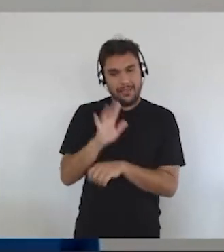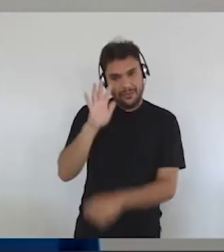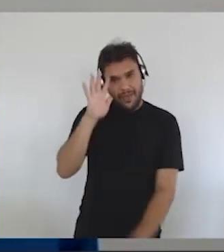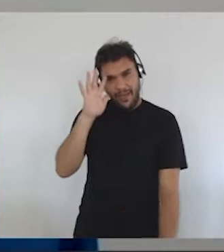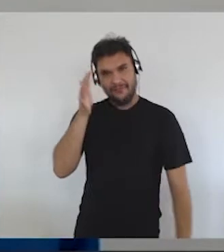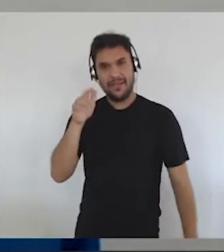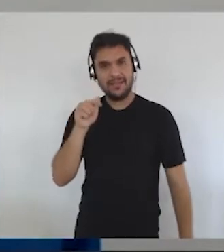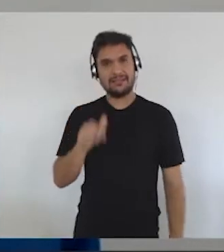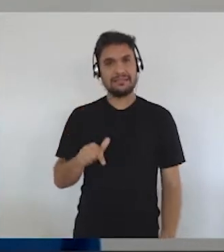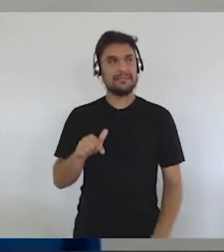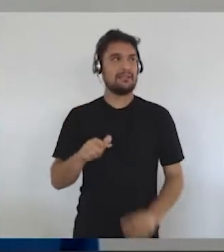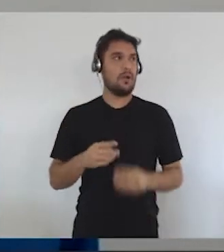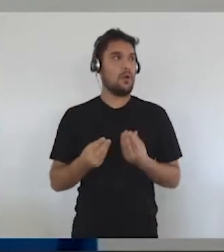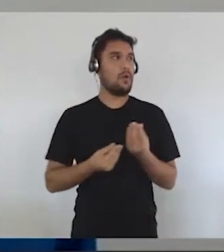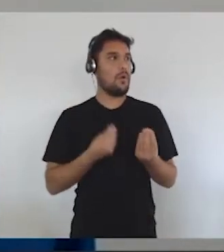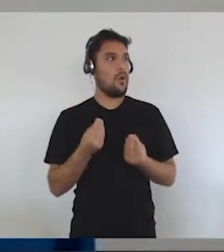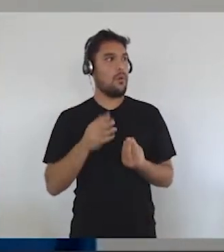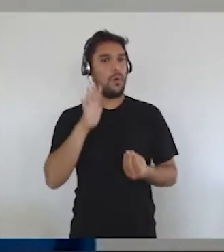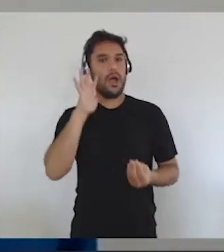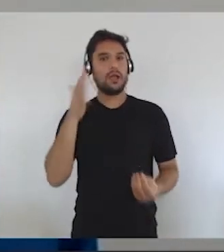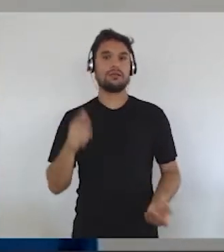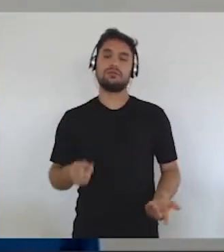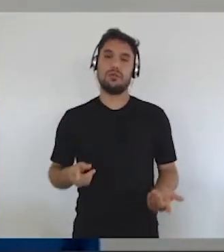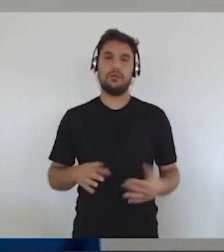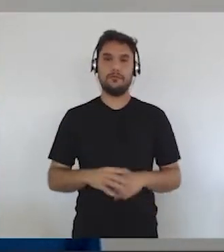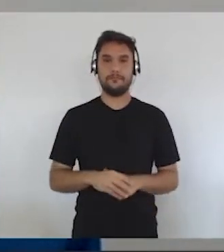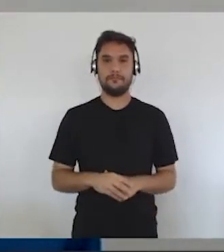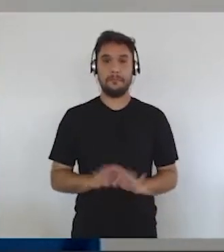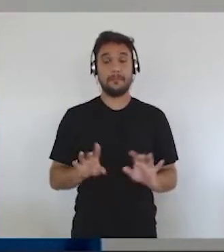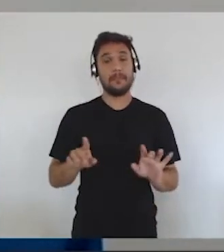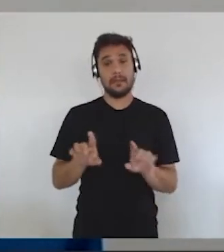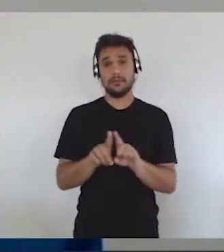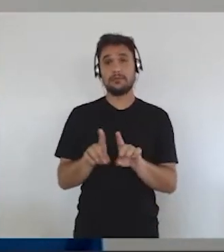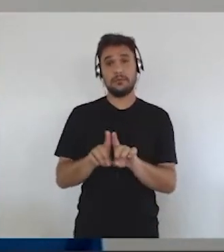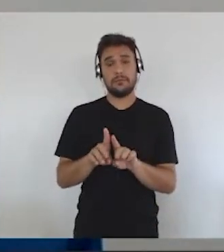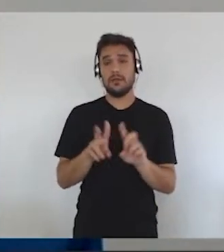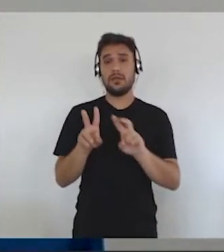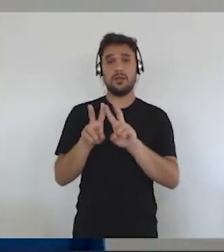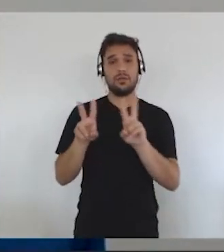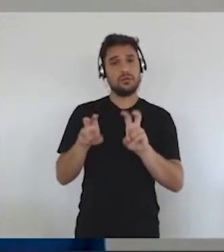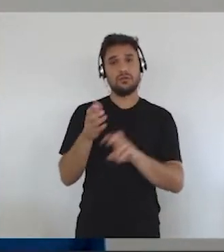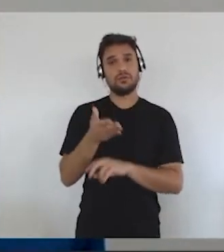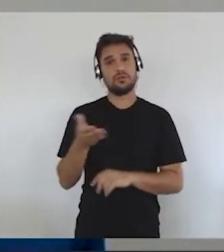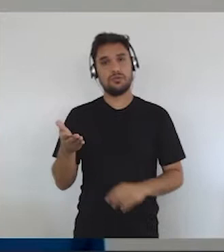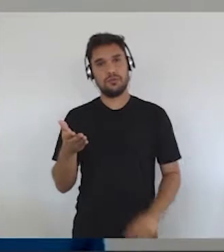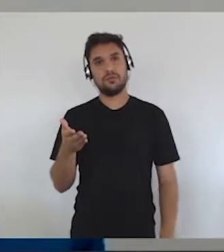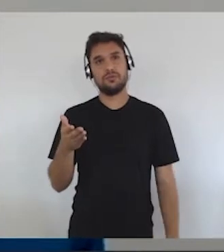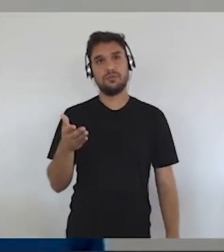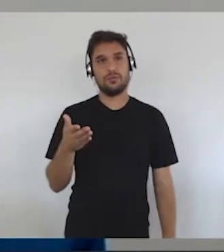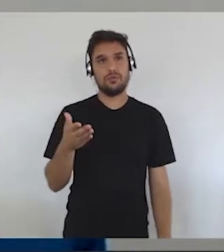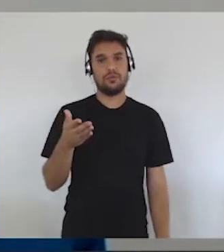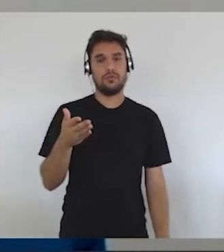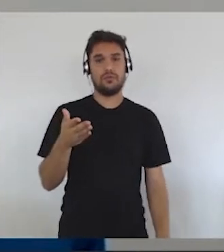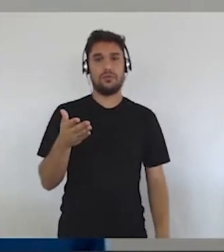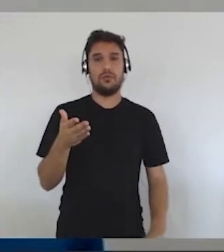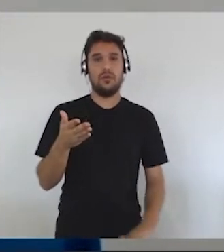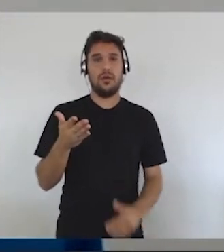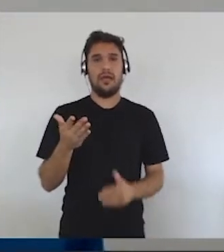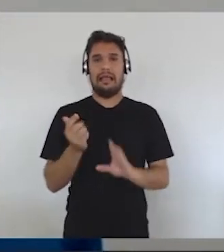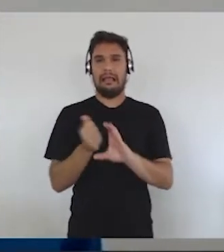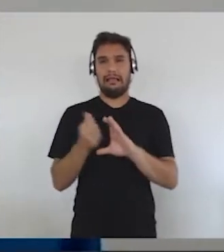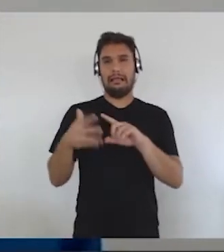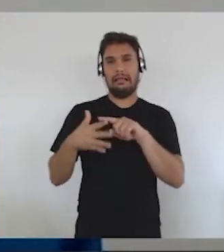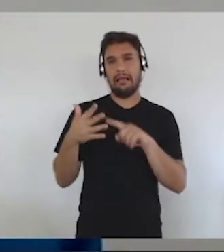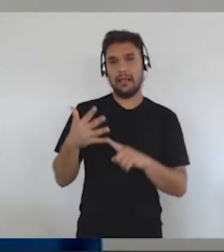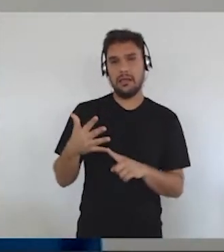é que nós lidamos com essa questão também do ponto de vista do